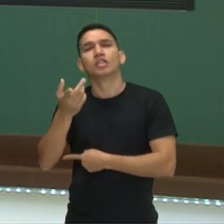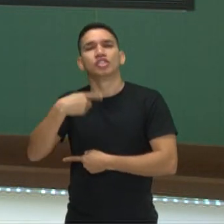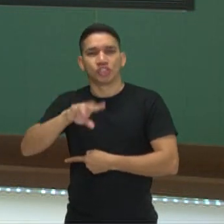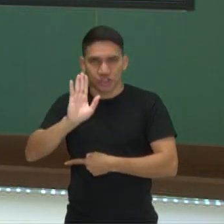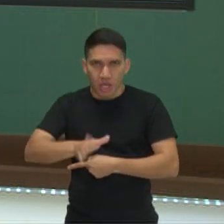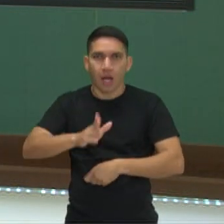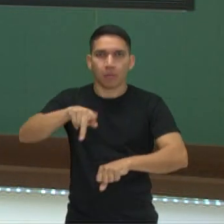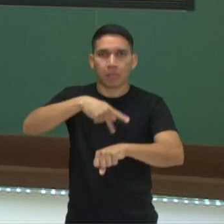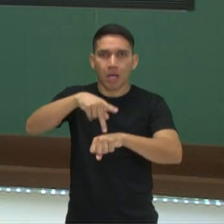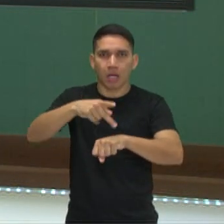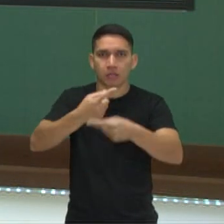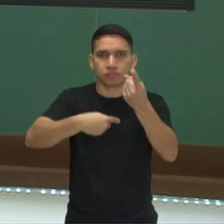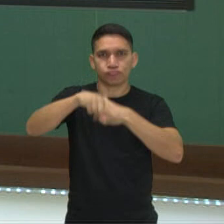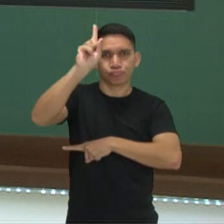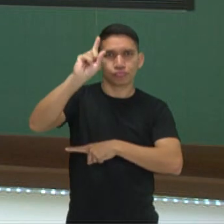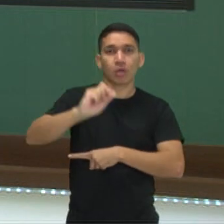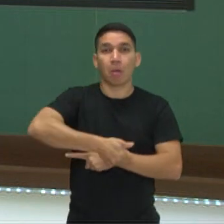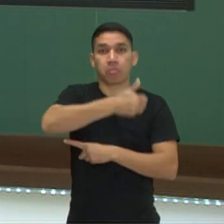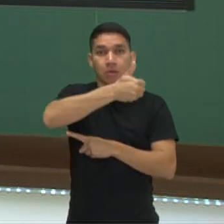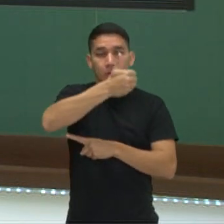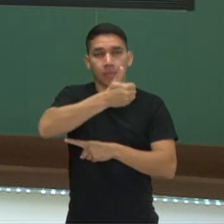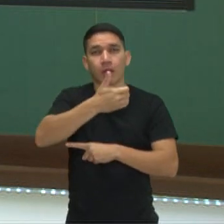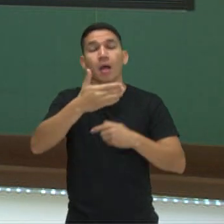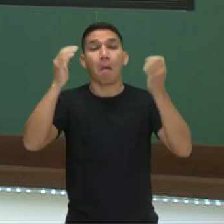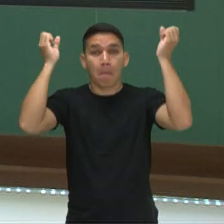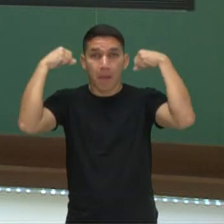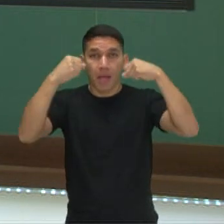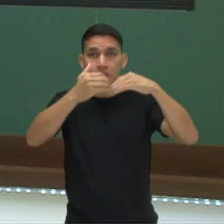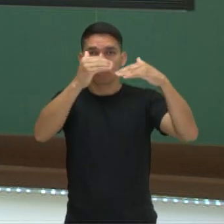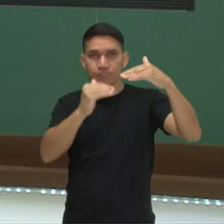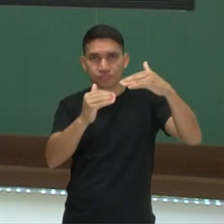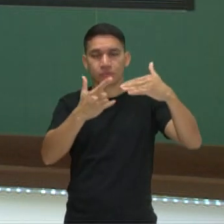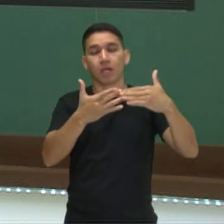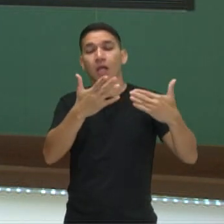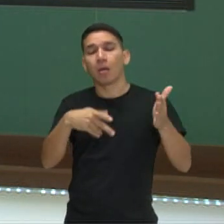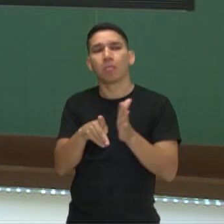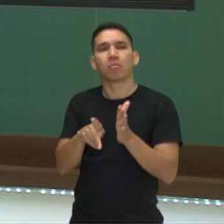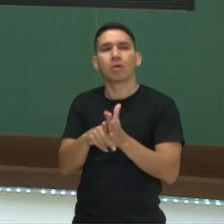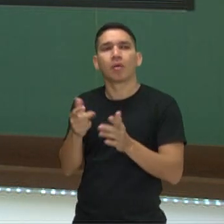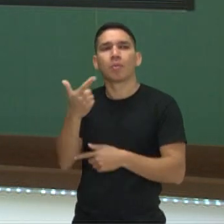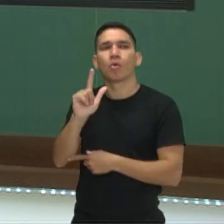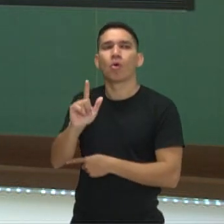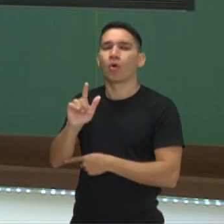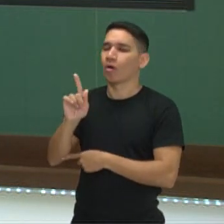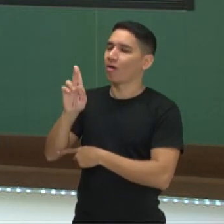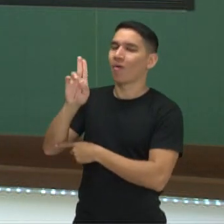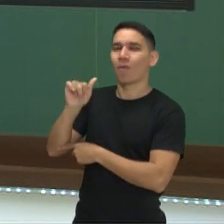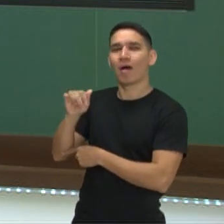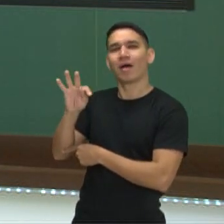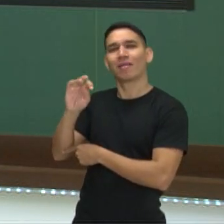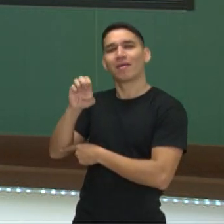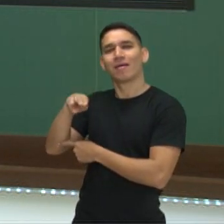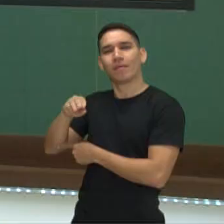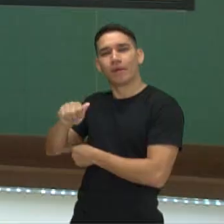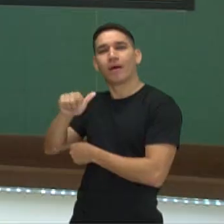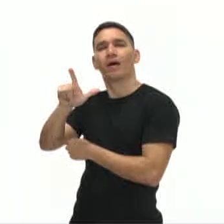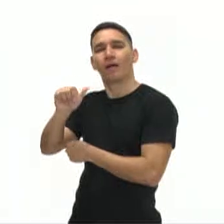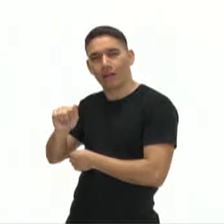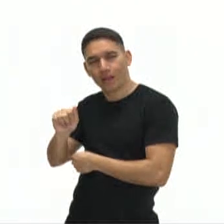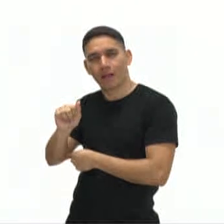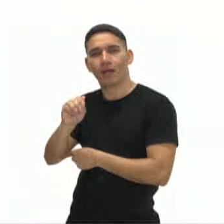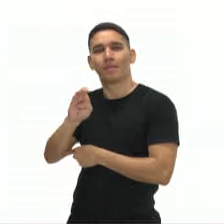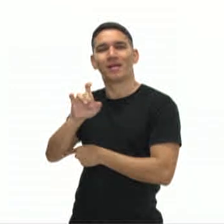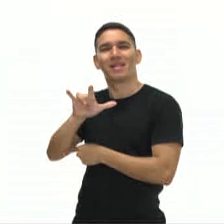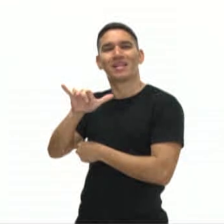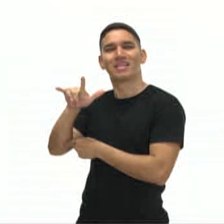em desenvolvimento. Ao sul temos então a fronteira aí com a Guatemala e Belize. A leste temos aí, é